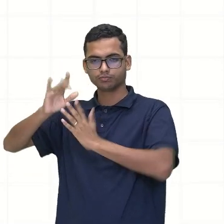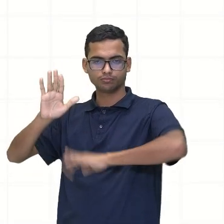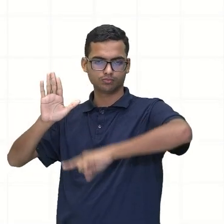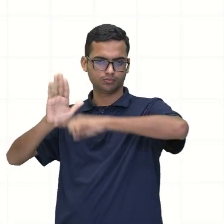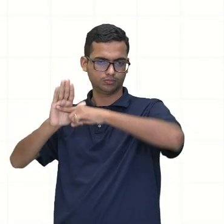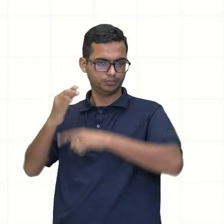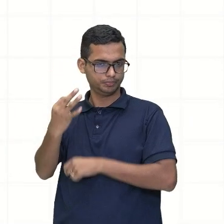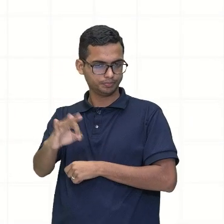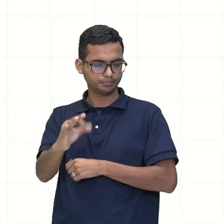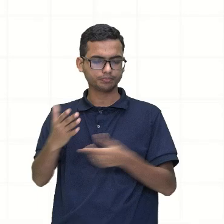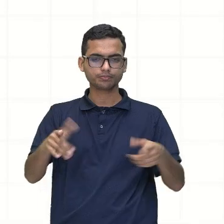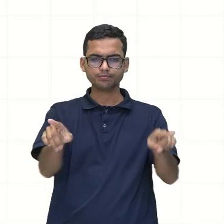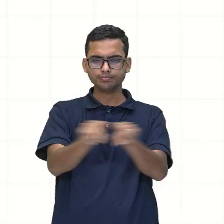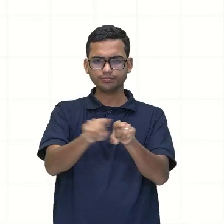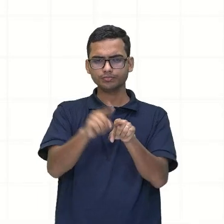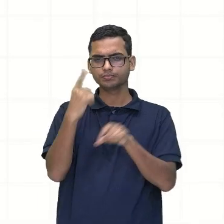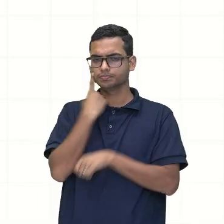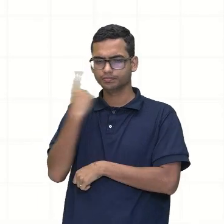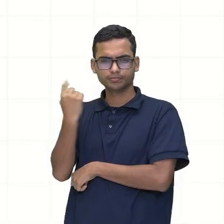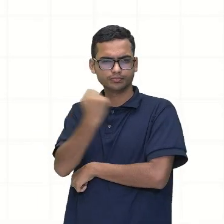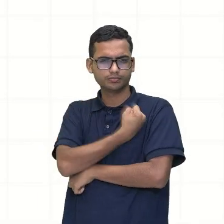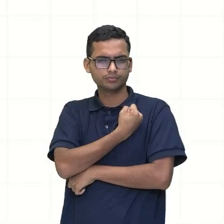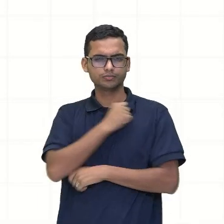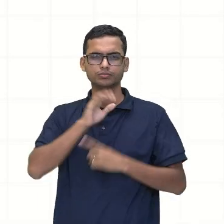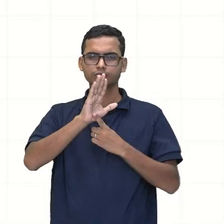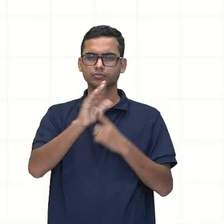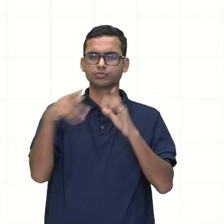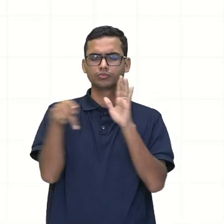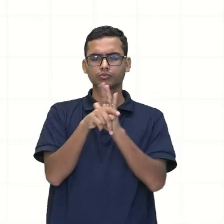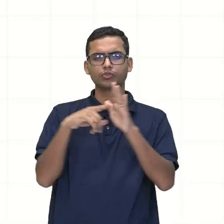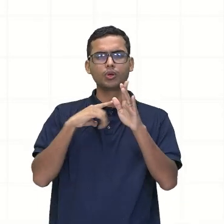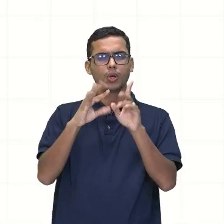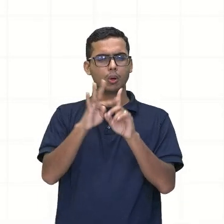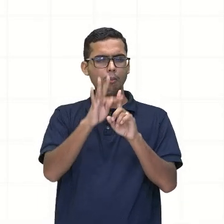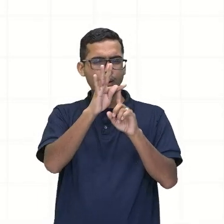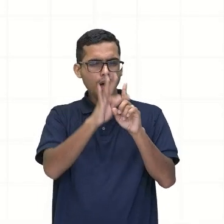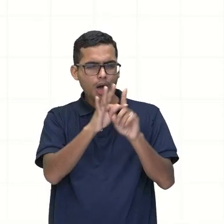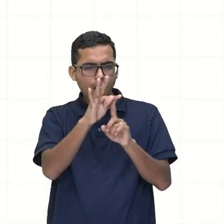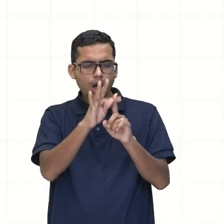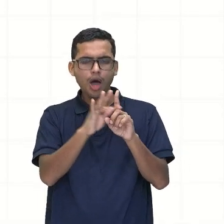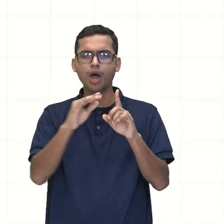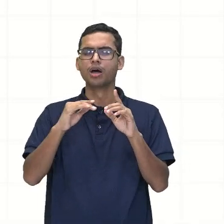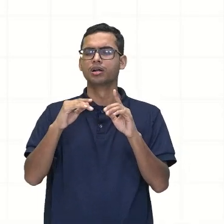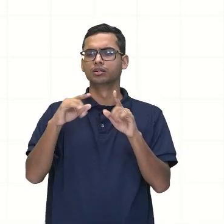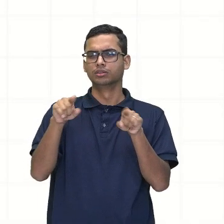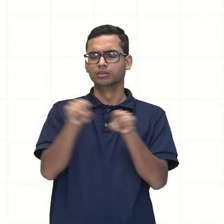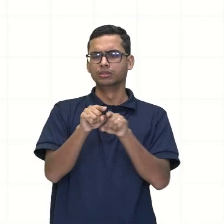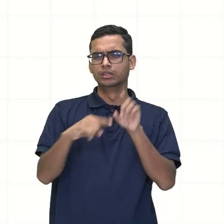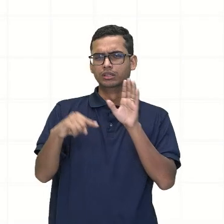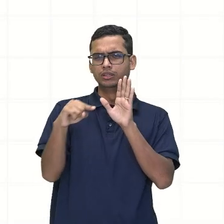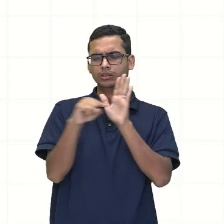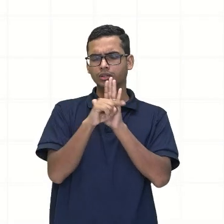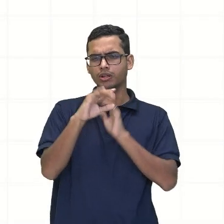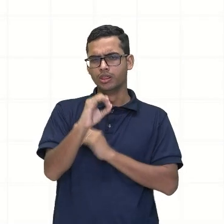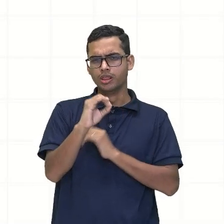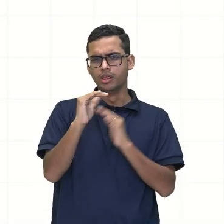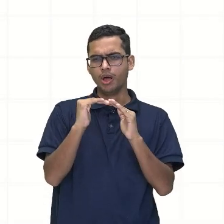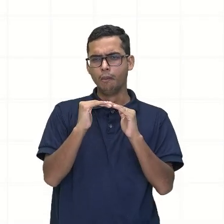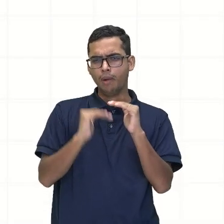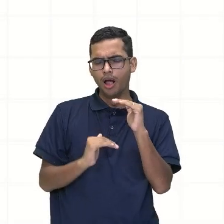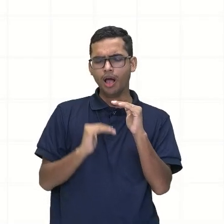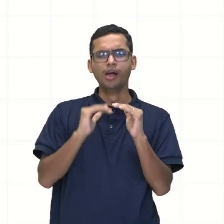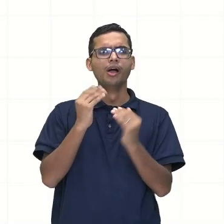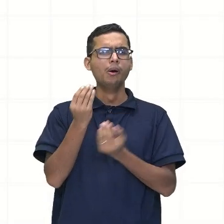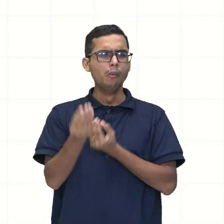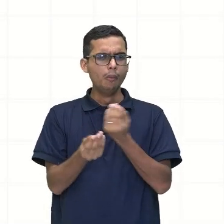que indicam medidas abaixo de zero, olha aí, acompanha comigo,